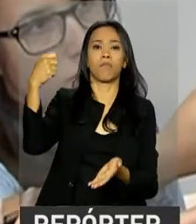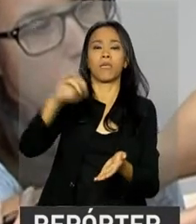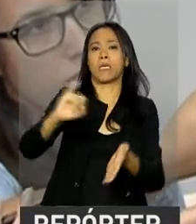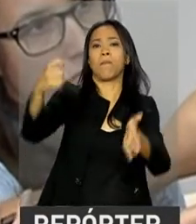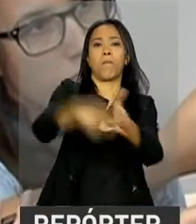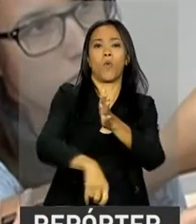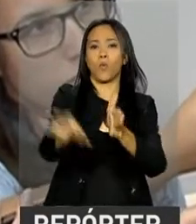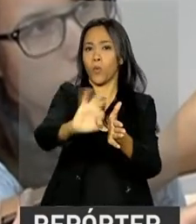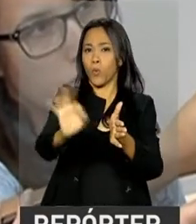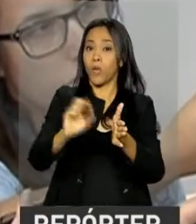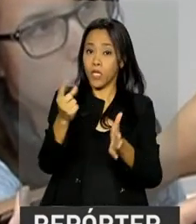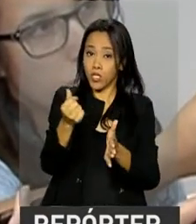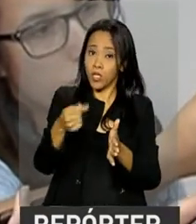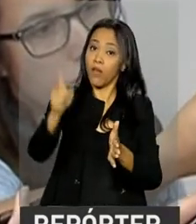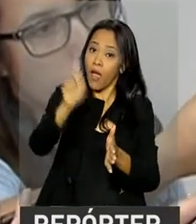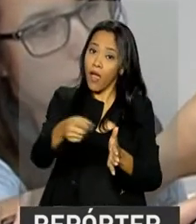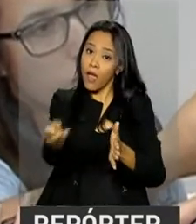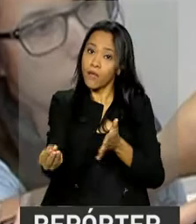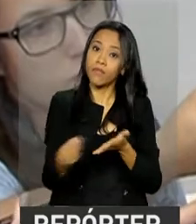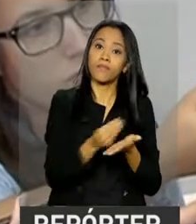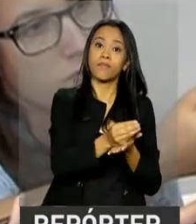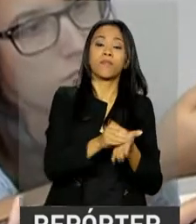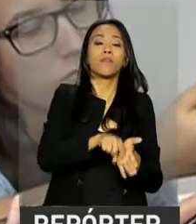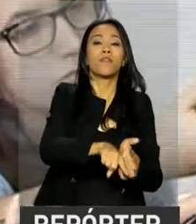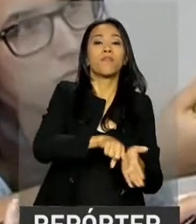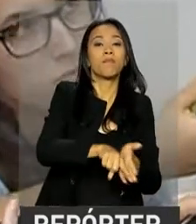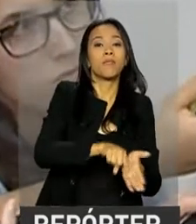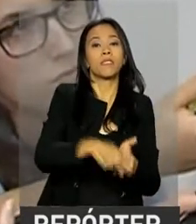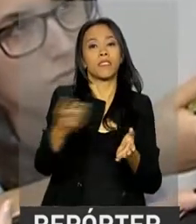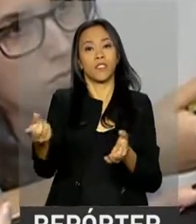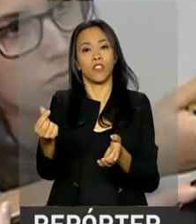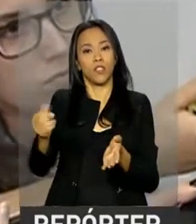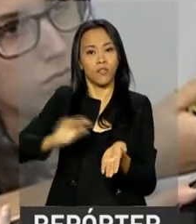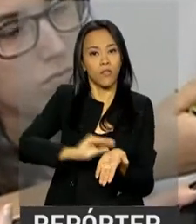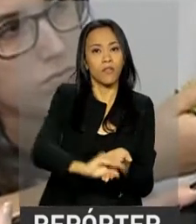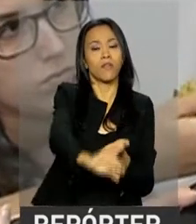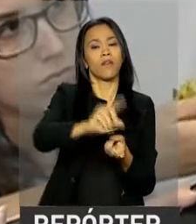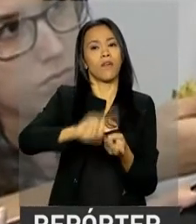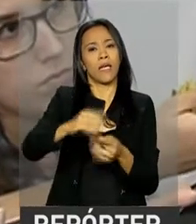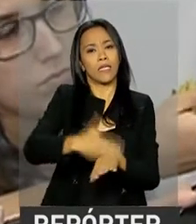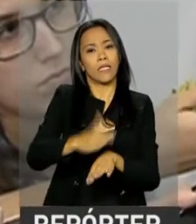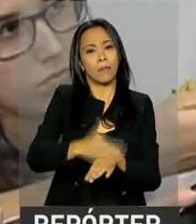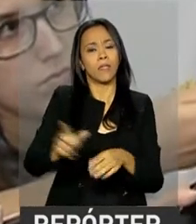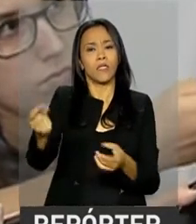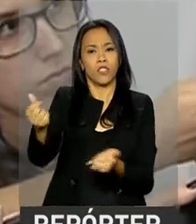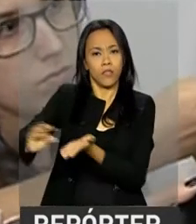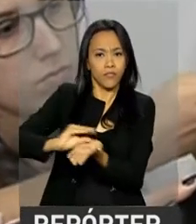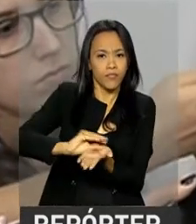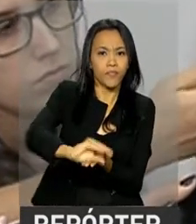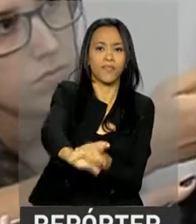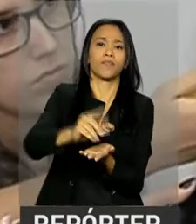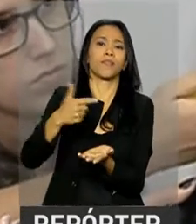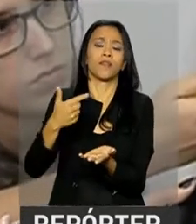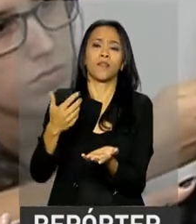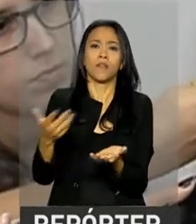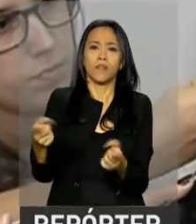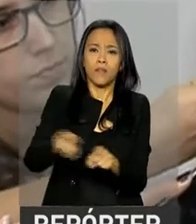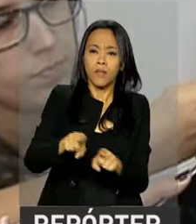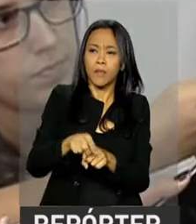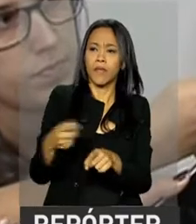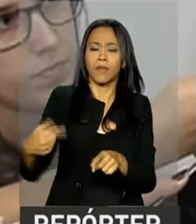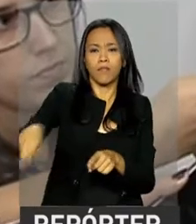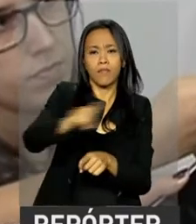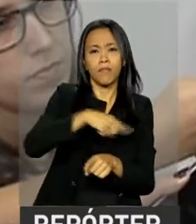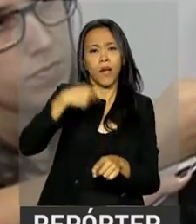Comissão Tripartite, Estados, Municípios e União. Projetos esses que vêm no sentido da assistência, da qualificação de pessoas,